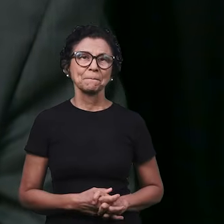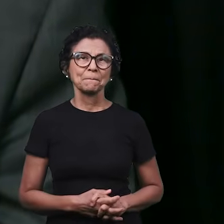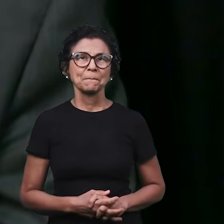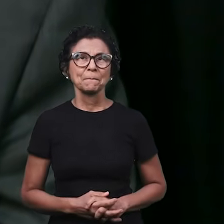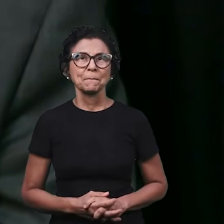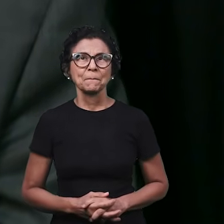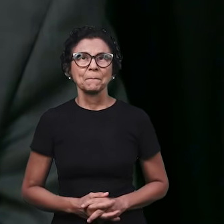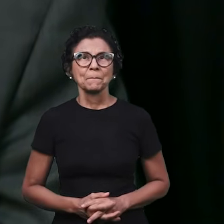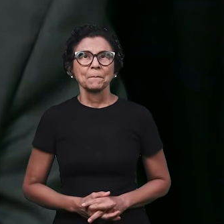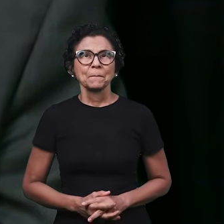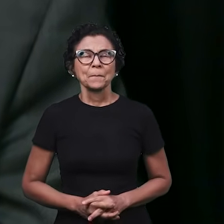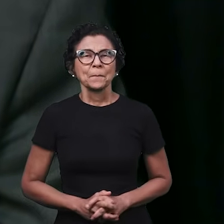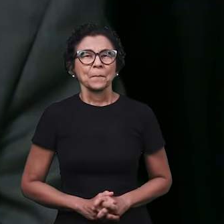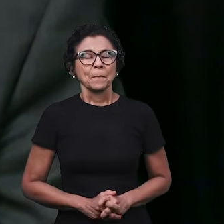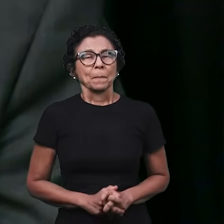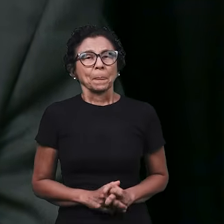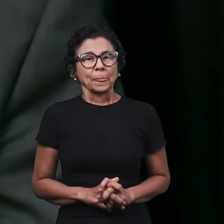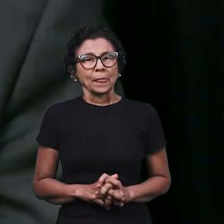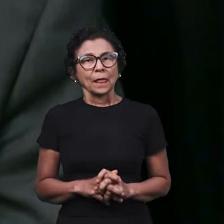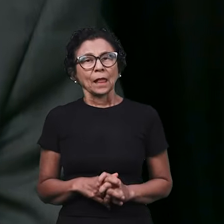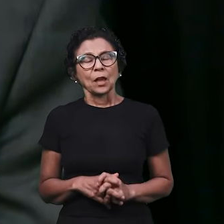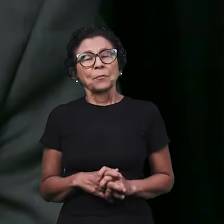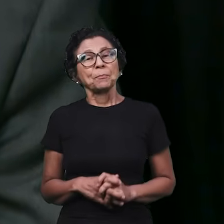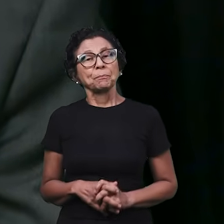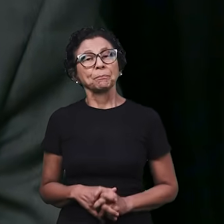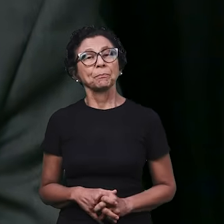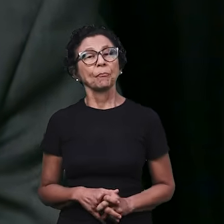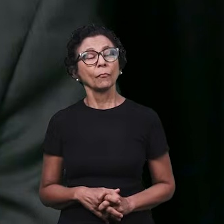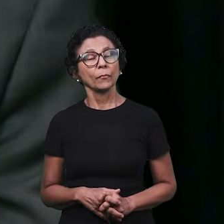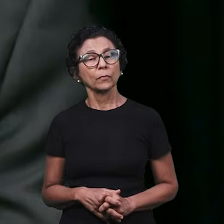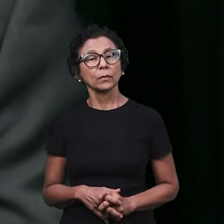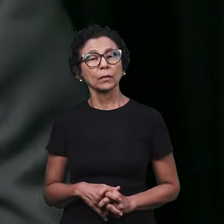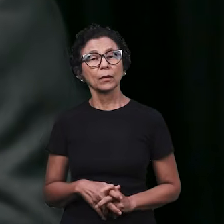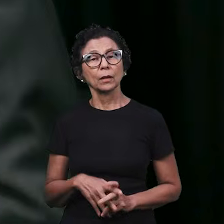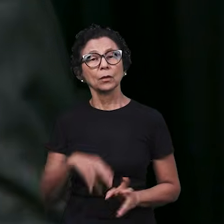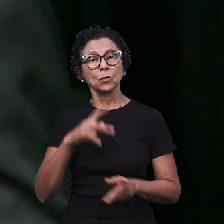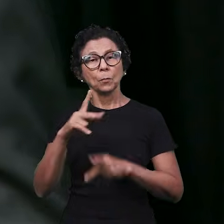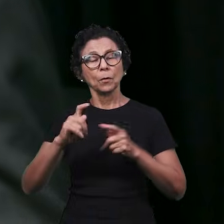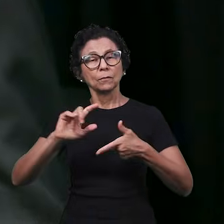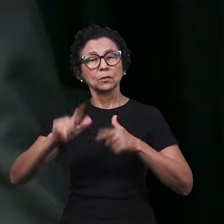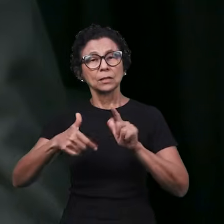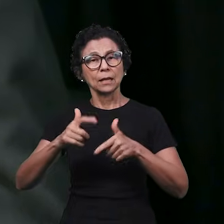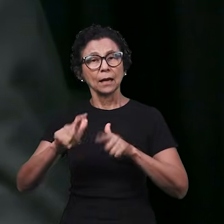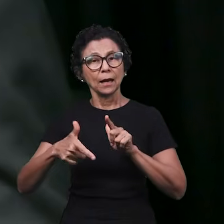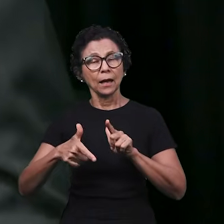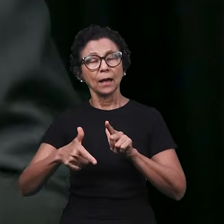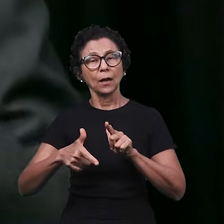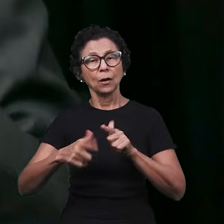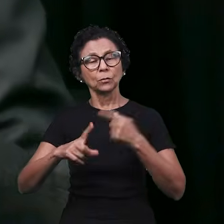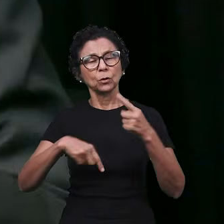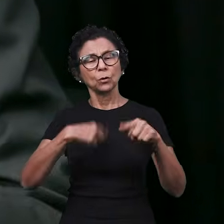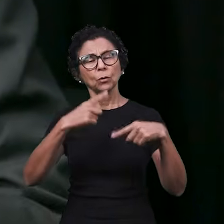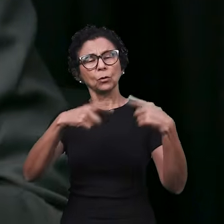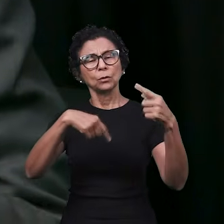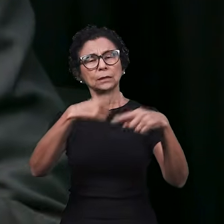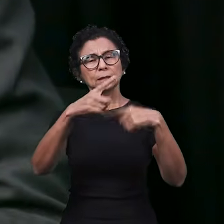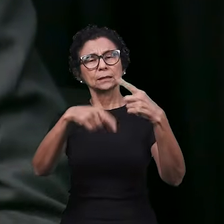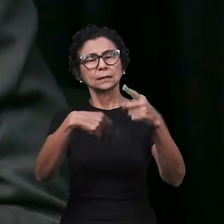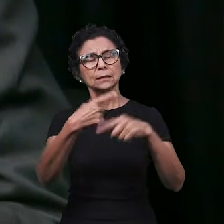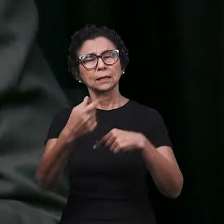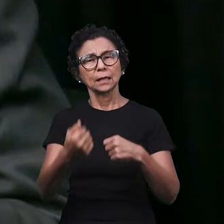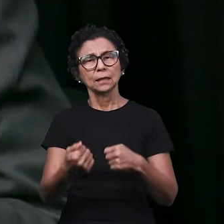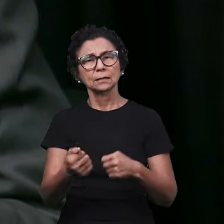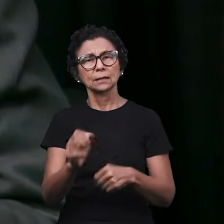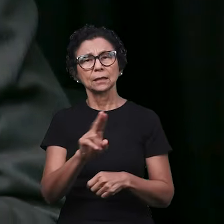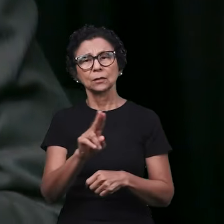É a bênção do Senhor. Assim porão o meu nome sobre os filhos de Israel, e eu os abençoarei. Quando você deseja isso